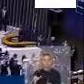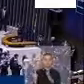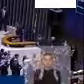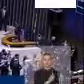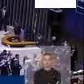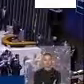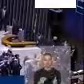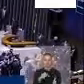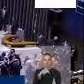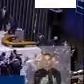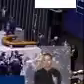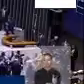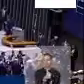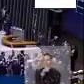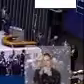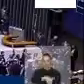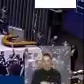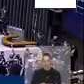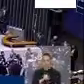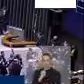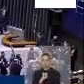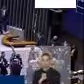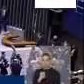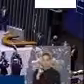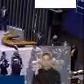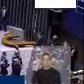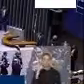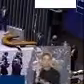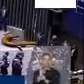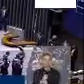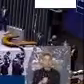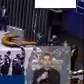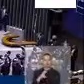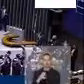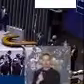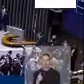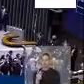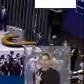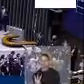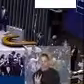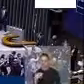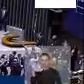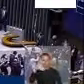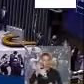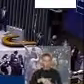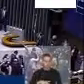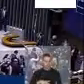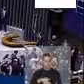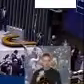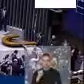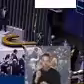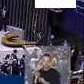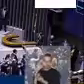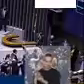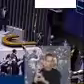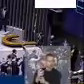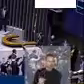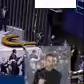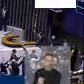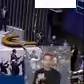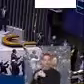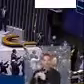turno. Lembrando, Dini, que se fossem os 513 deputados votados, mesmo votando, né, os 513, mesmo assim ele